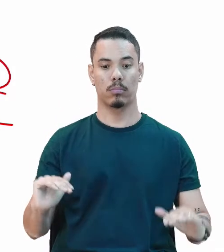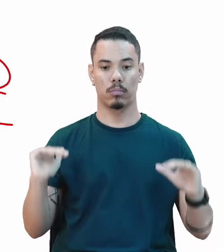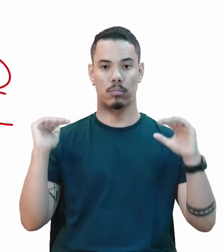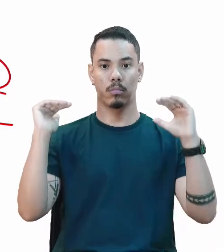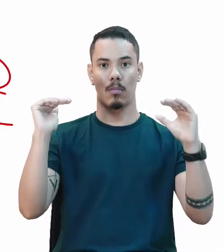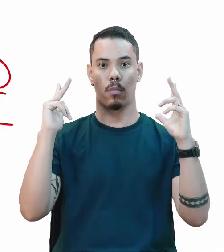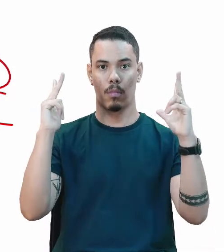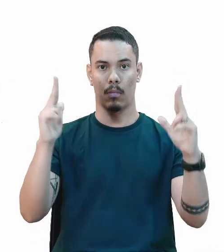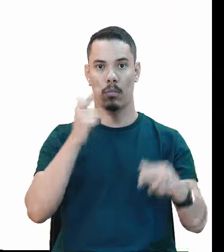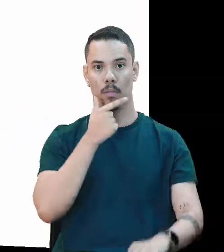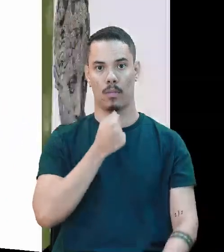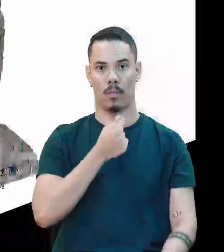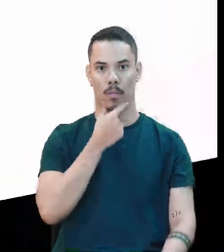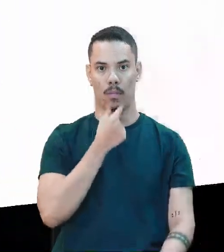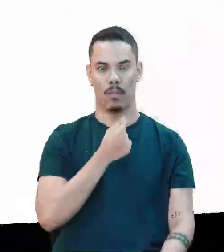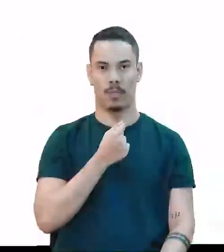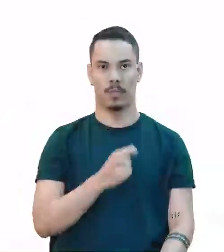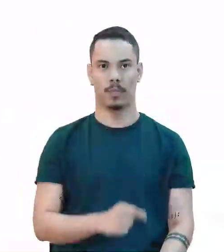no casamento.